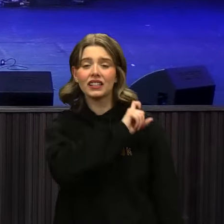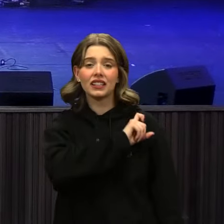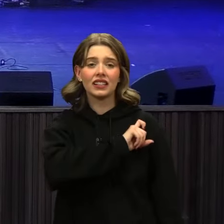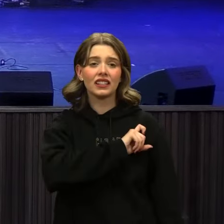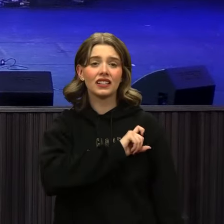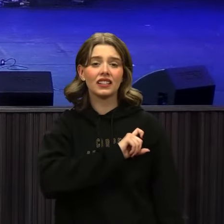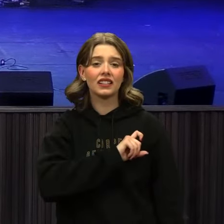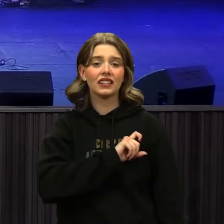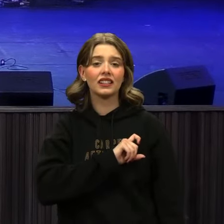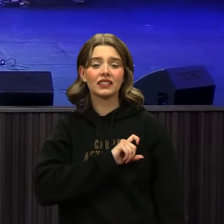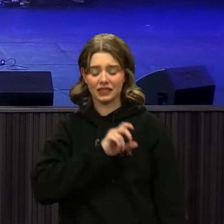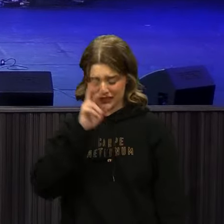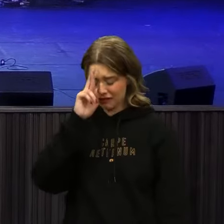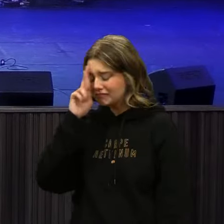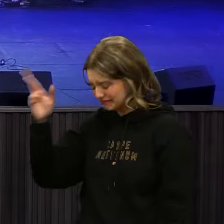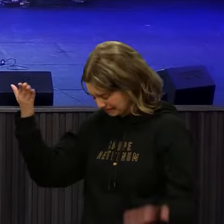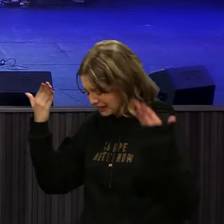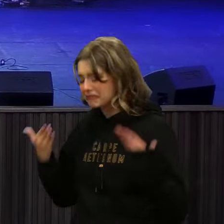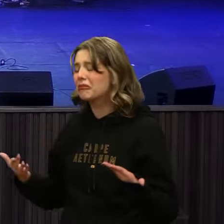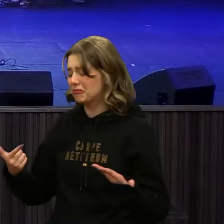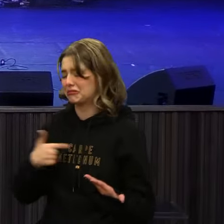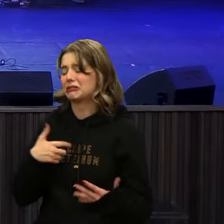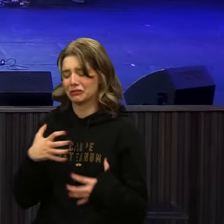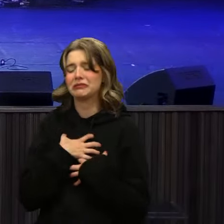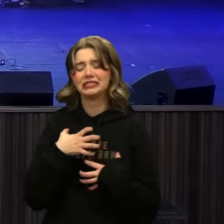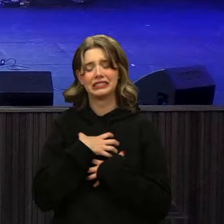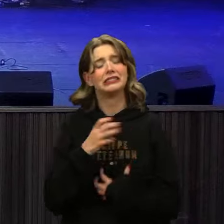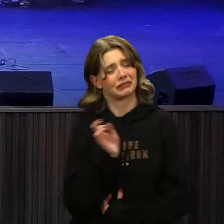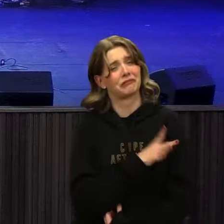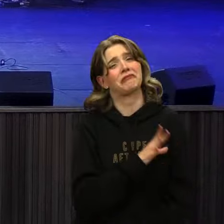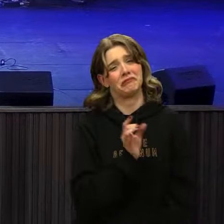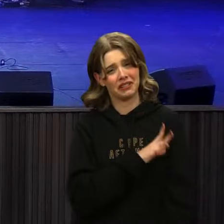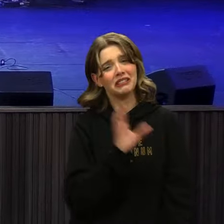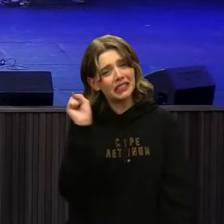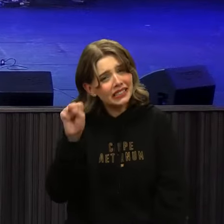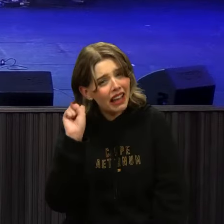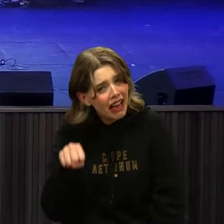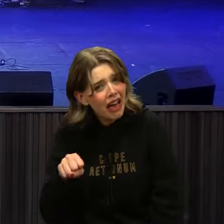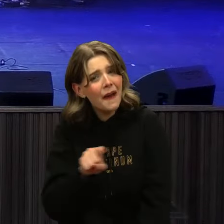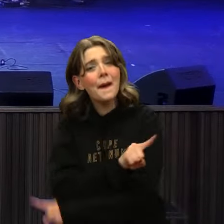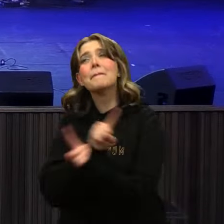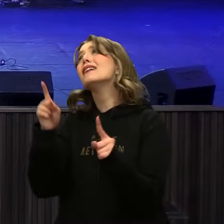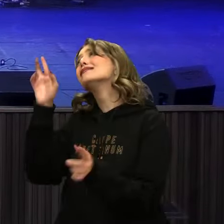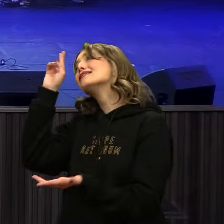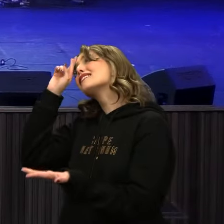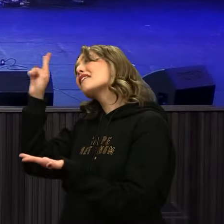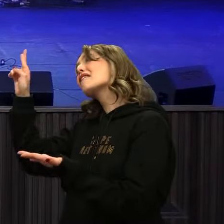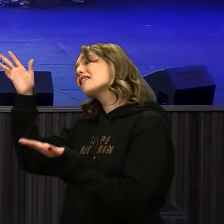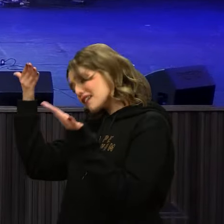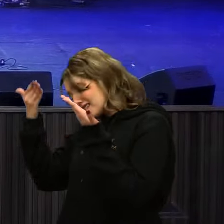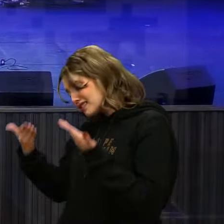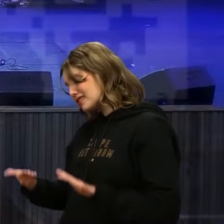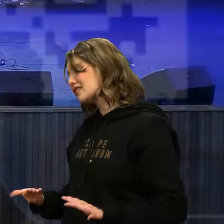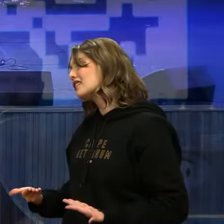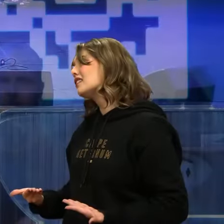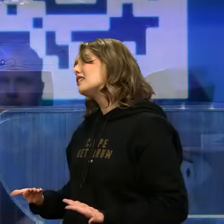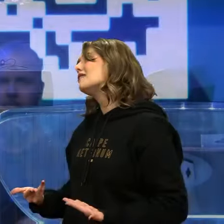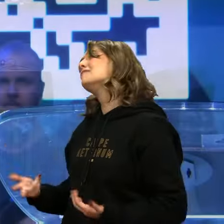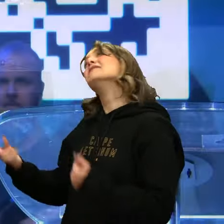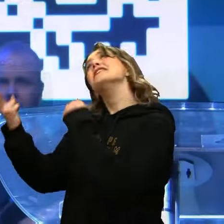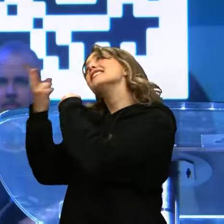dizer: Senhor, está aqui, eu estou me sentindo inseguro, com medo, mas eu quero dizer: Senhor, eu estou aqui, me